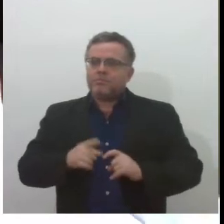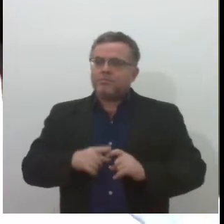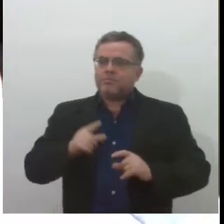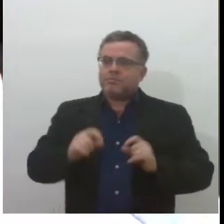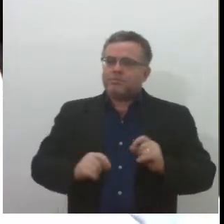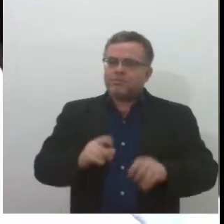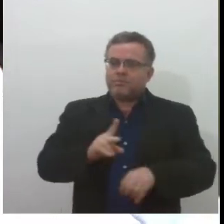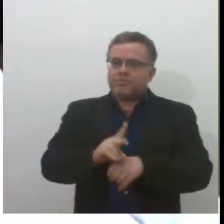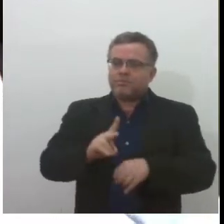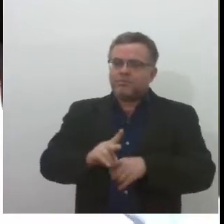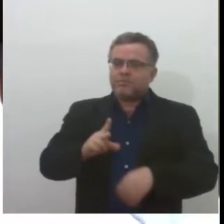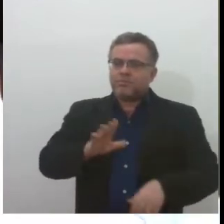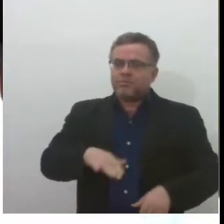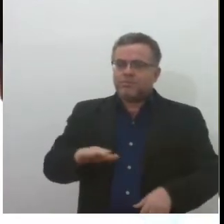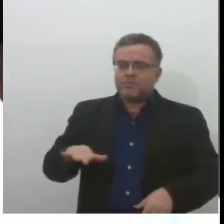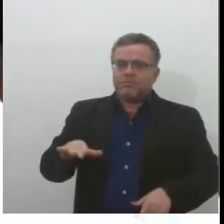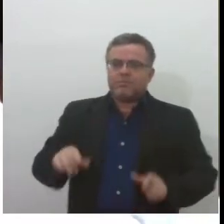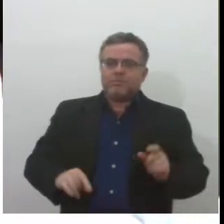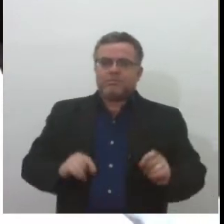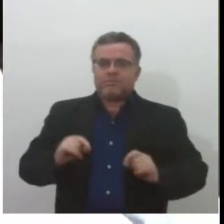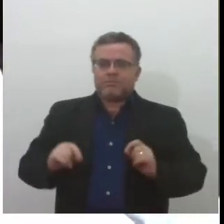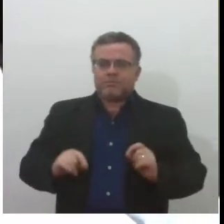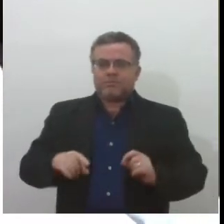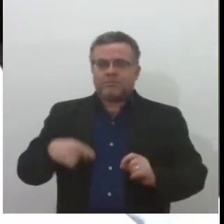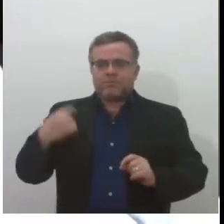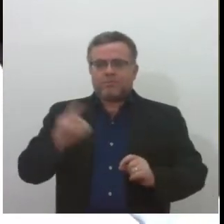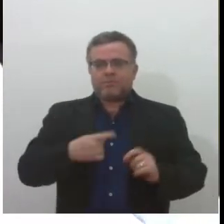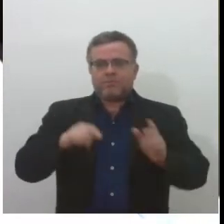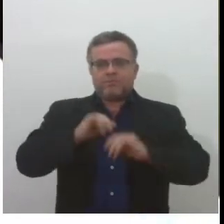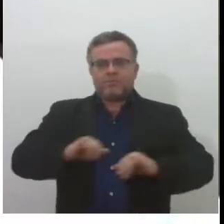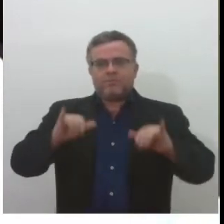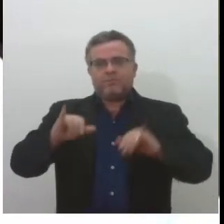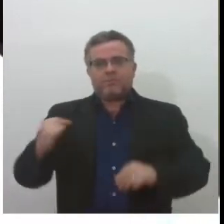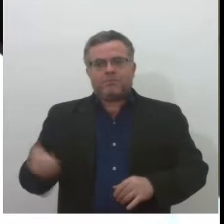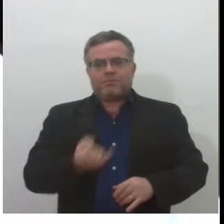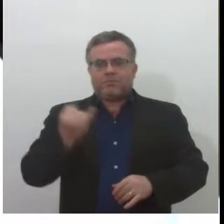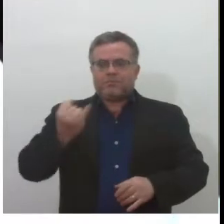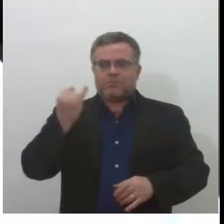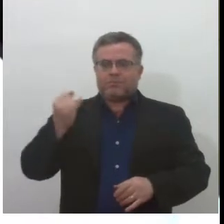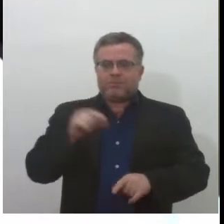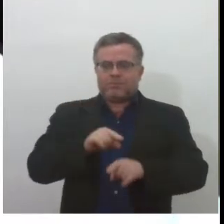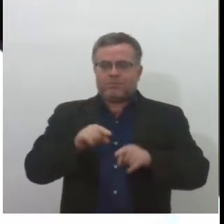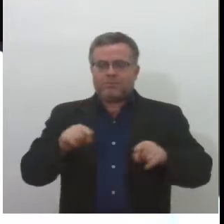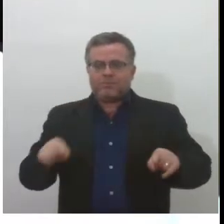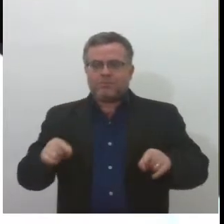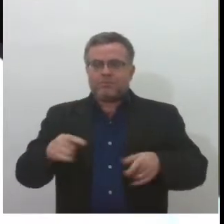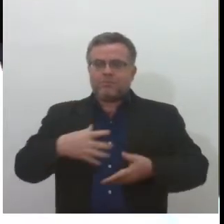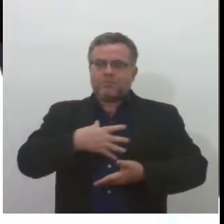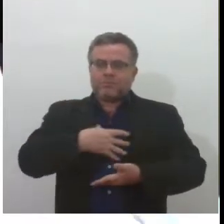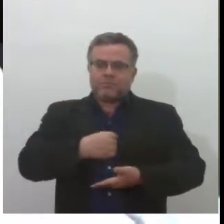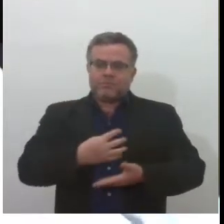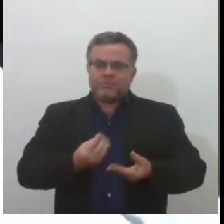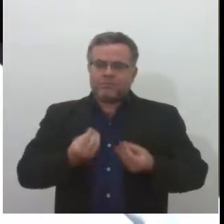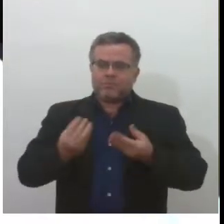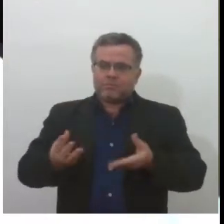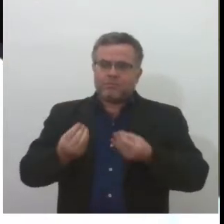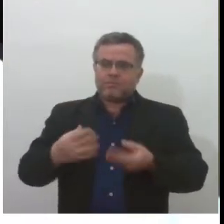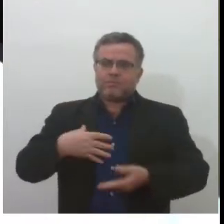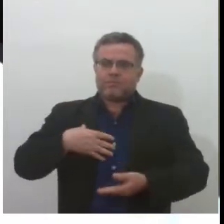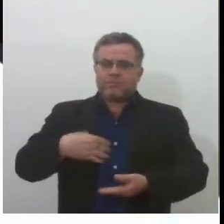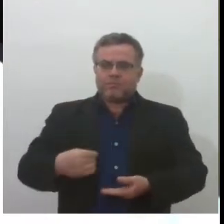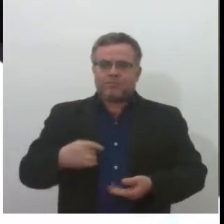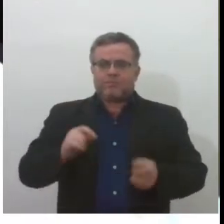damos sempre uma ênfase muito muito grande em que as pessoas amamente tem as mães amamentarem seus filhos